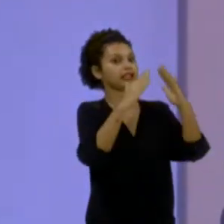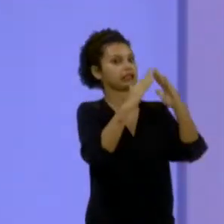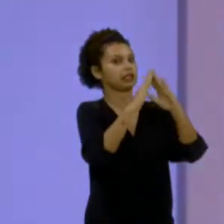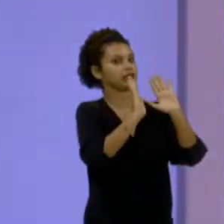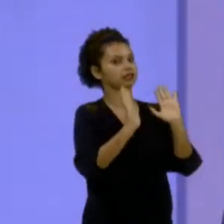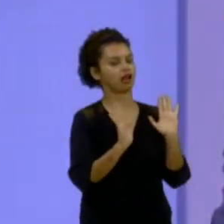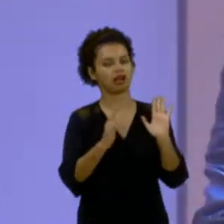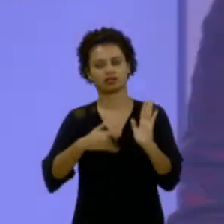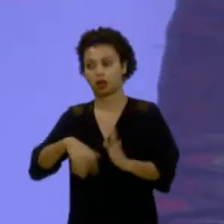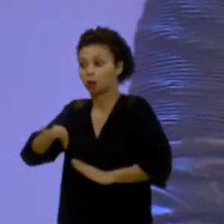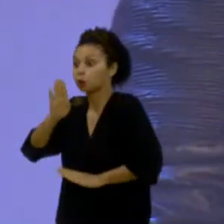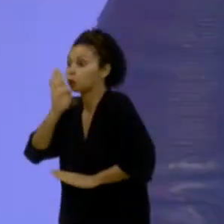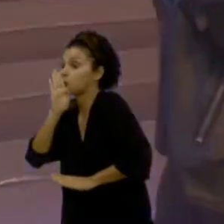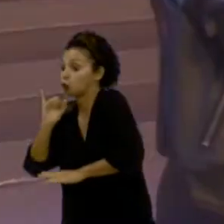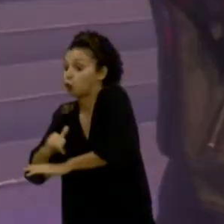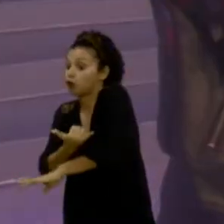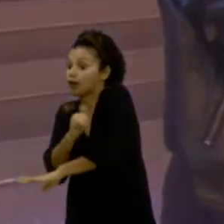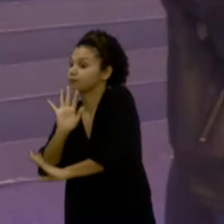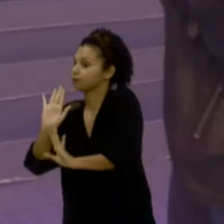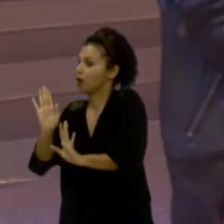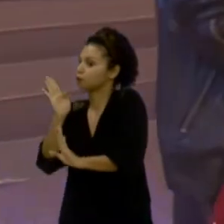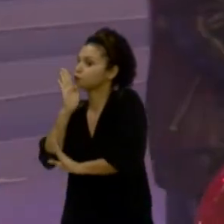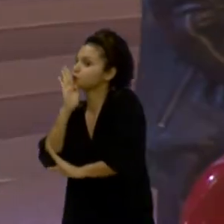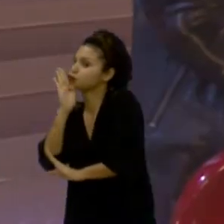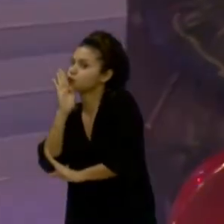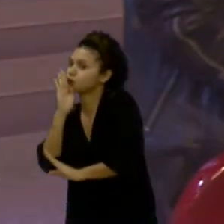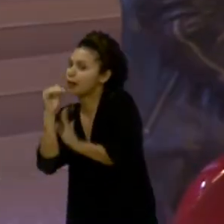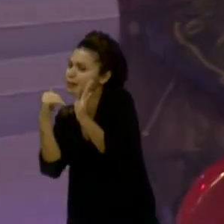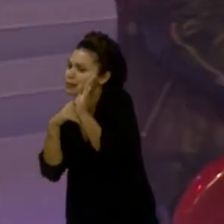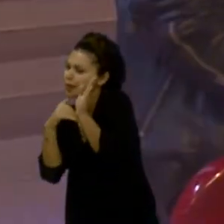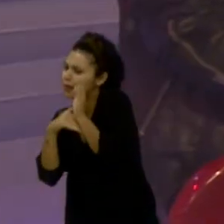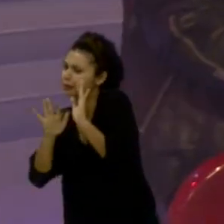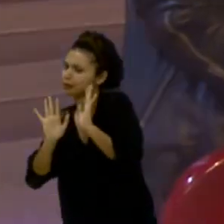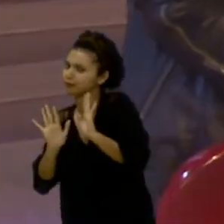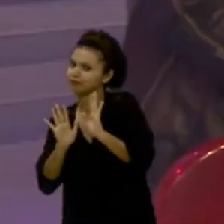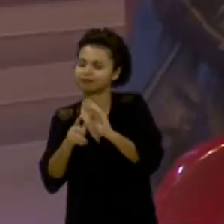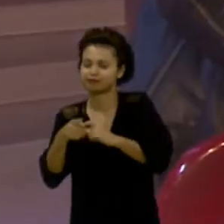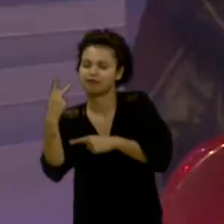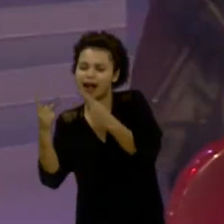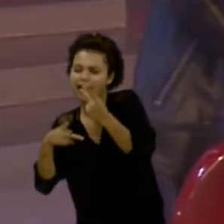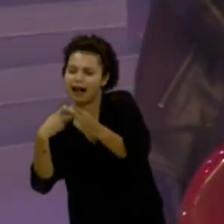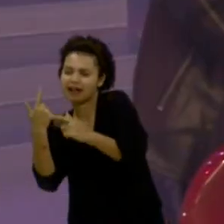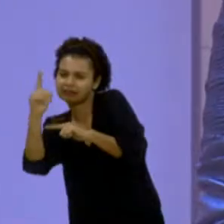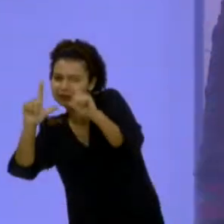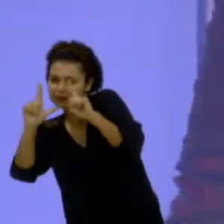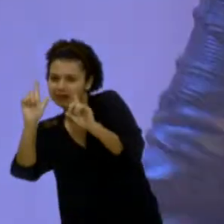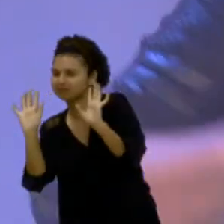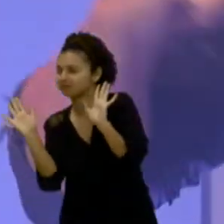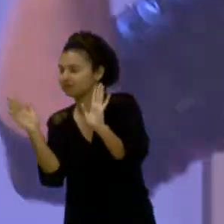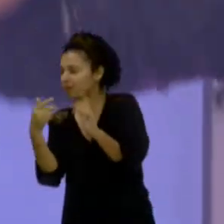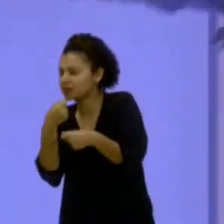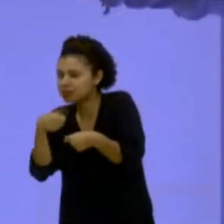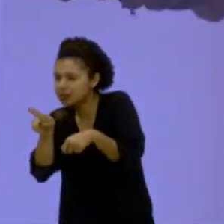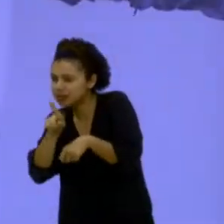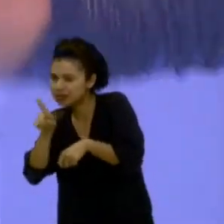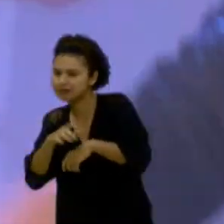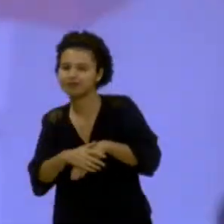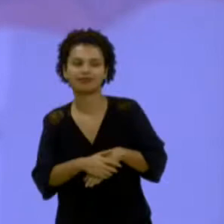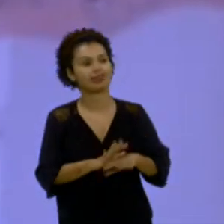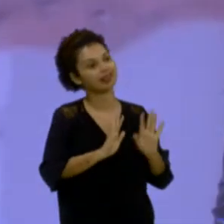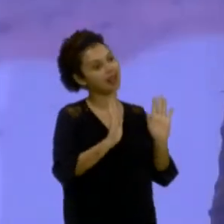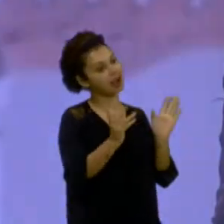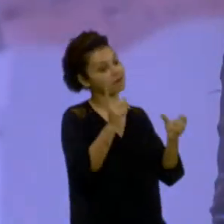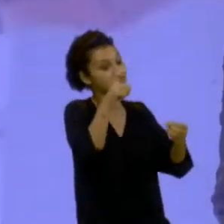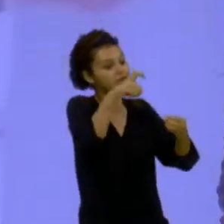Comi demais. Especialmente quando a gente tá assim na frente da TV, né, gente? Sempre dá aquela crescida. Mas agora estamos aqui de volta.